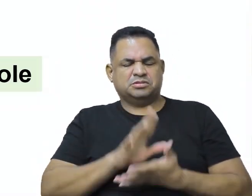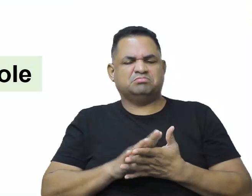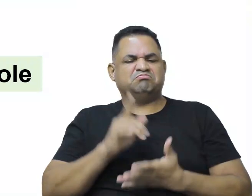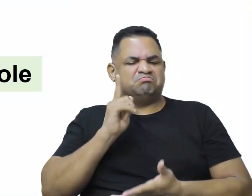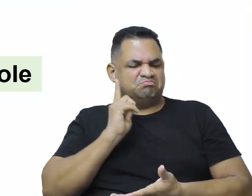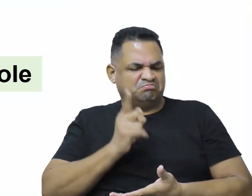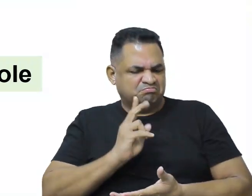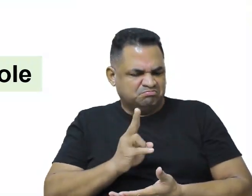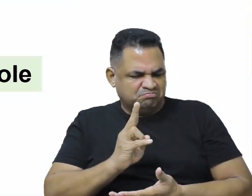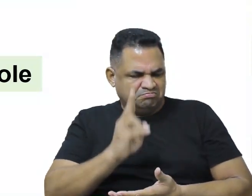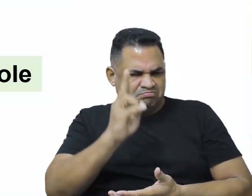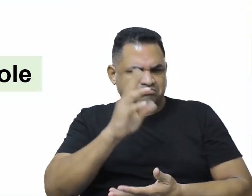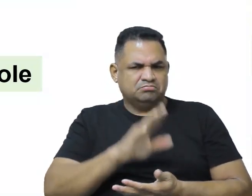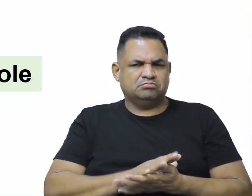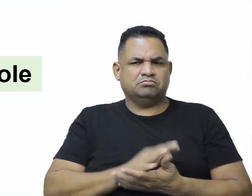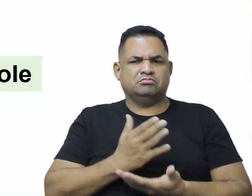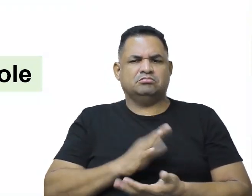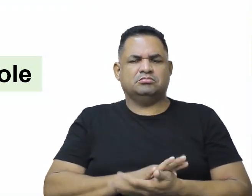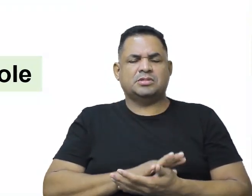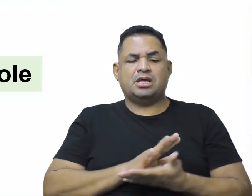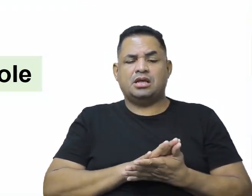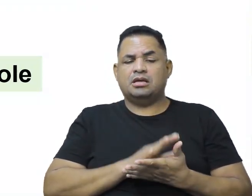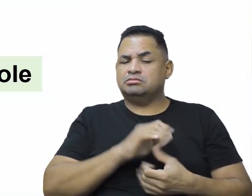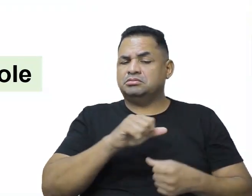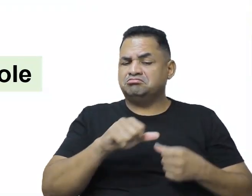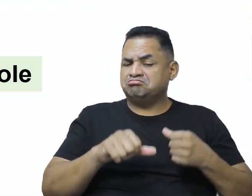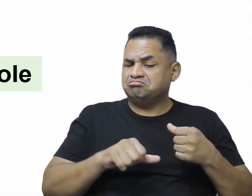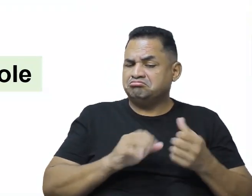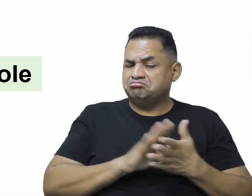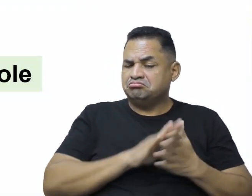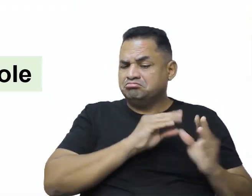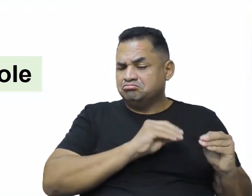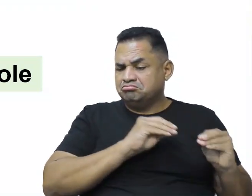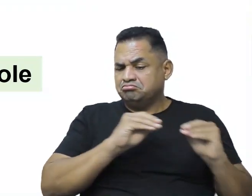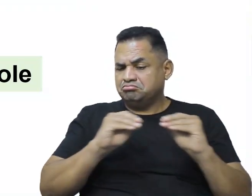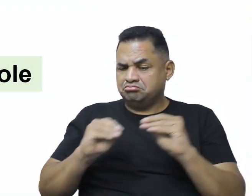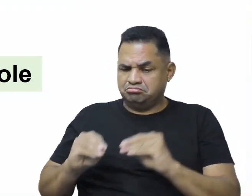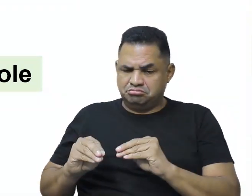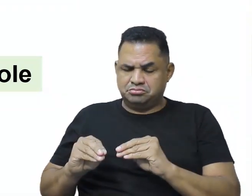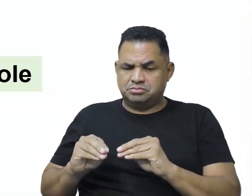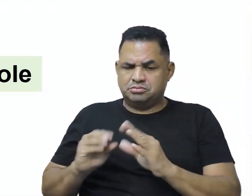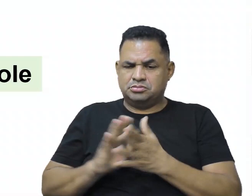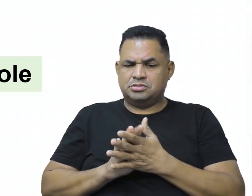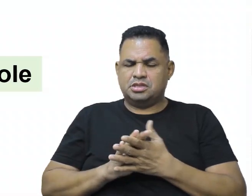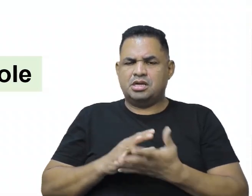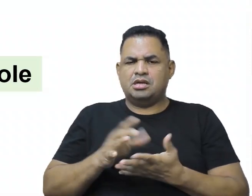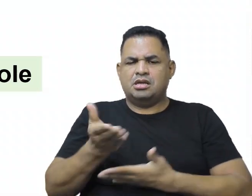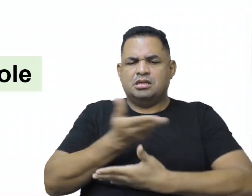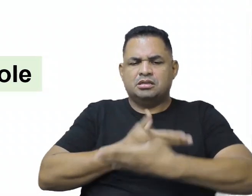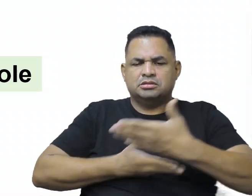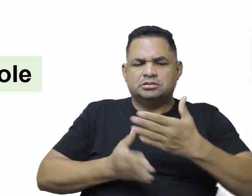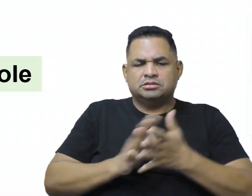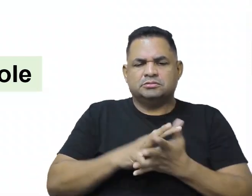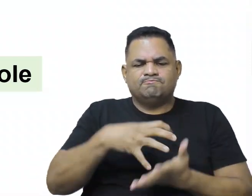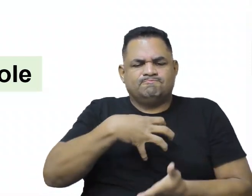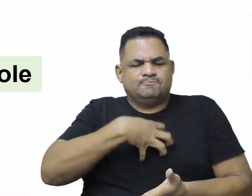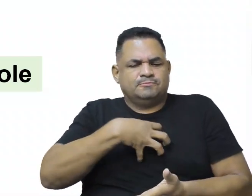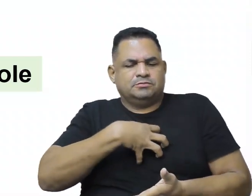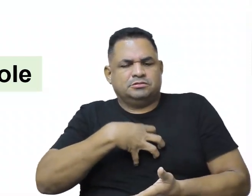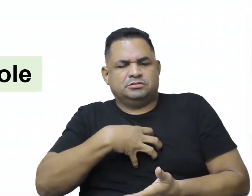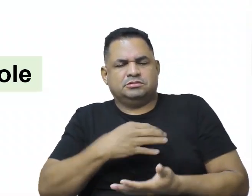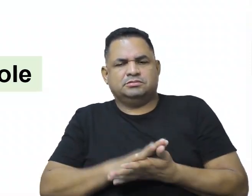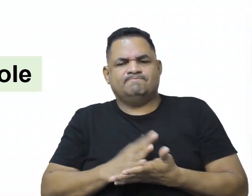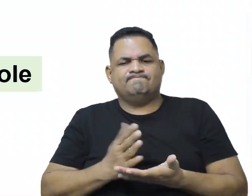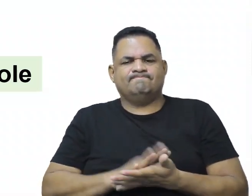Consumista inclusive passou Pelas nossas relações afetivas onde as nossas relações com outros são mais fragilizados